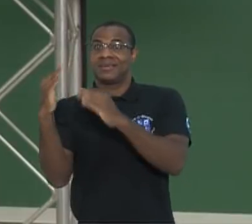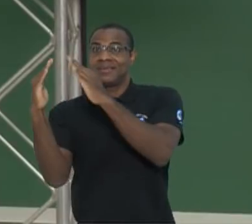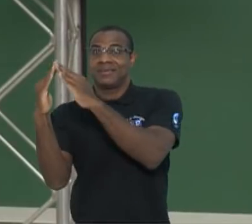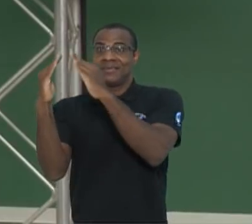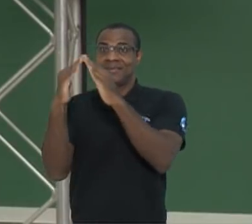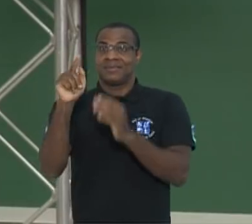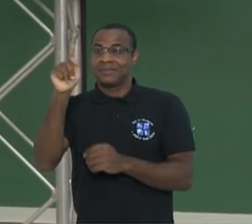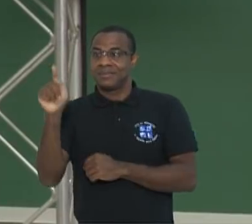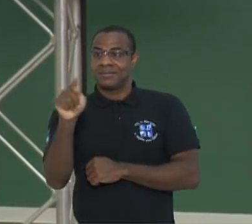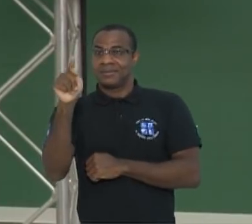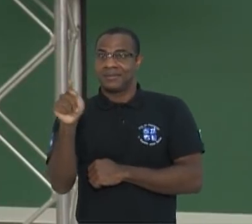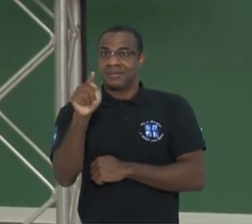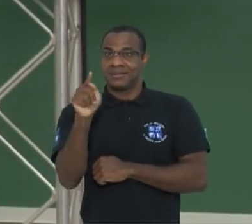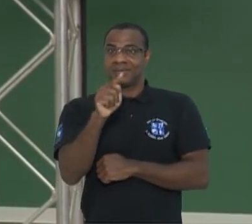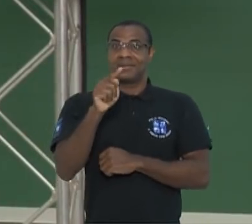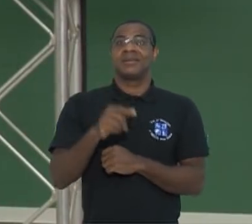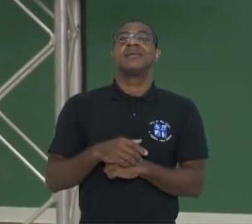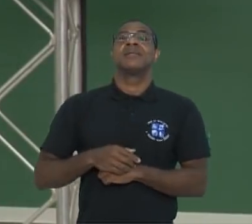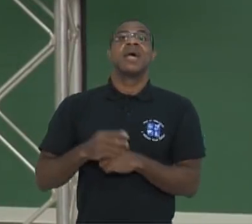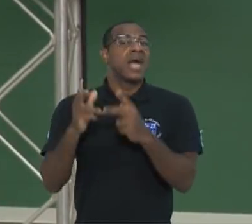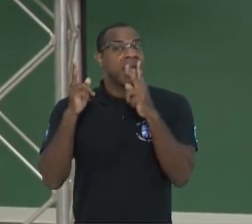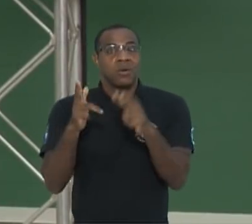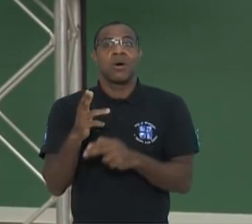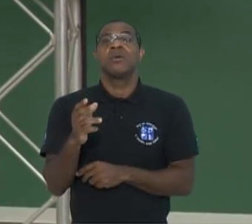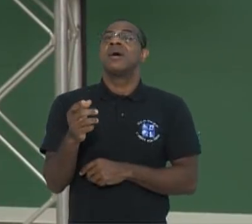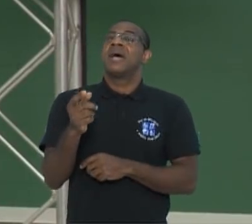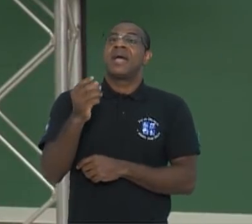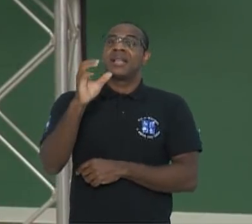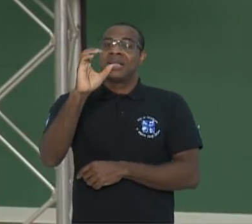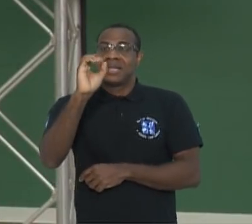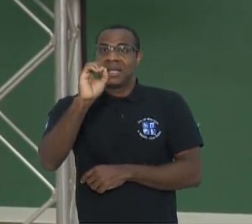é a mesma coisa que 0,140, tá bom?